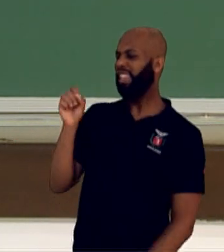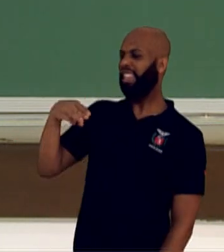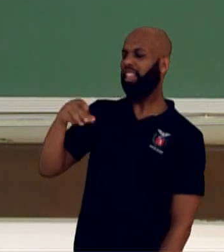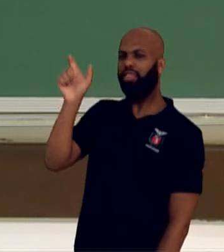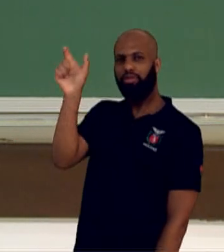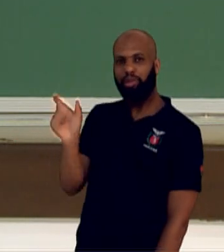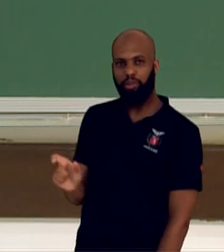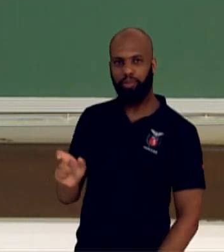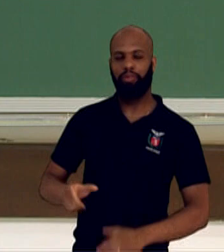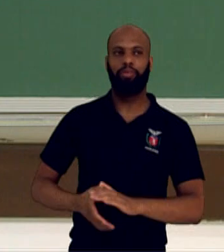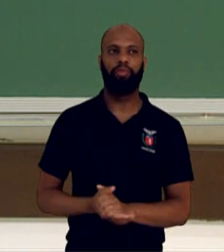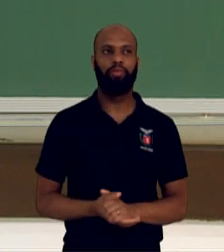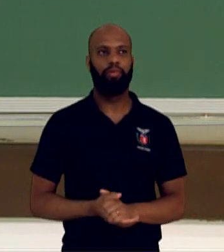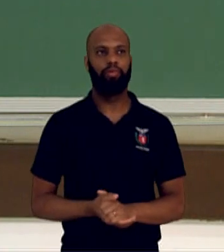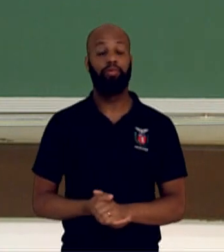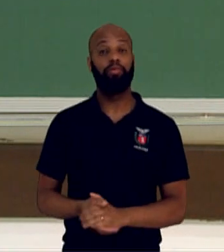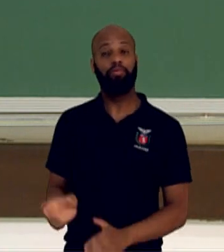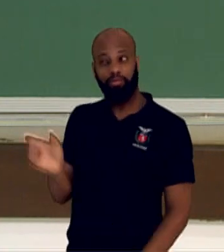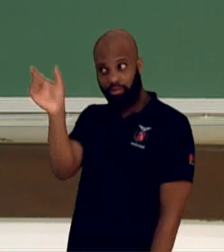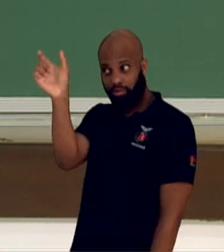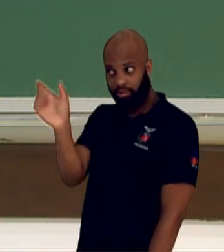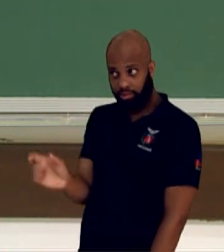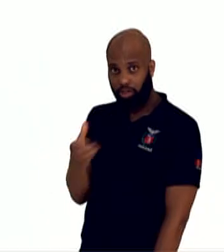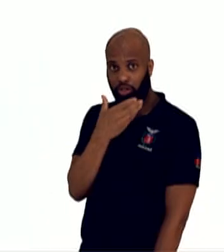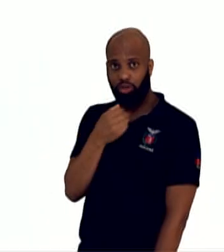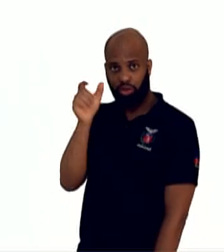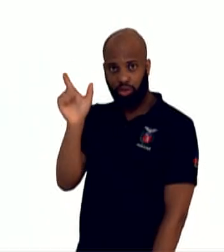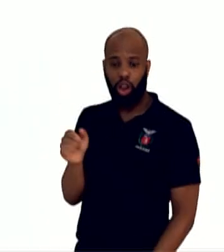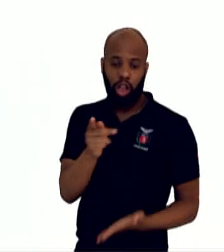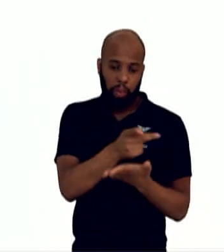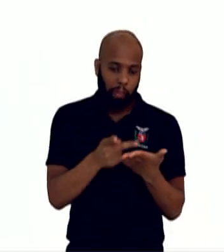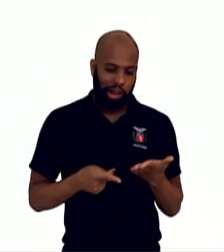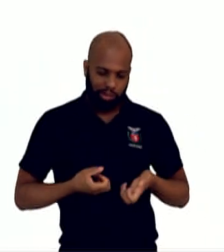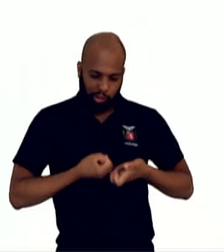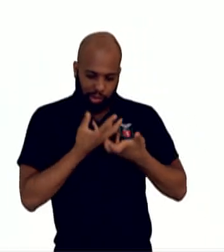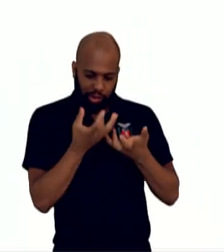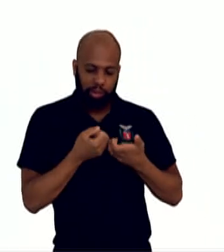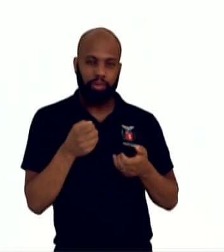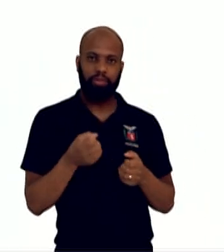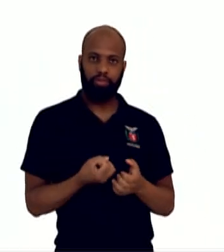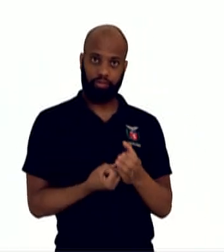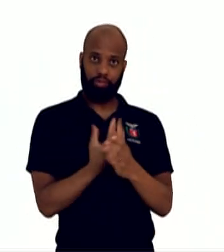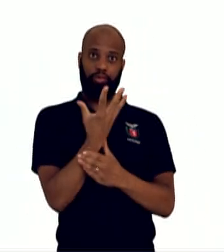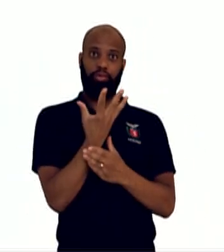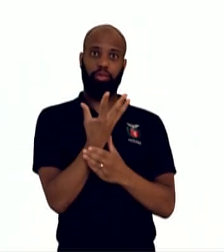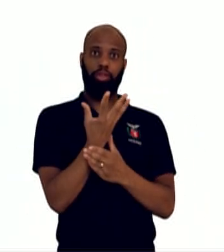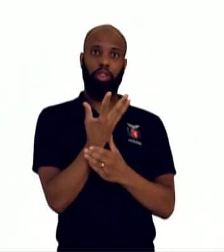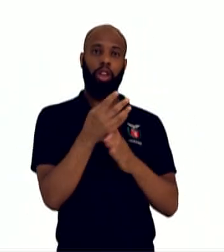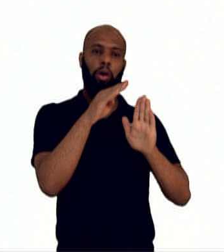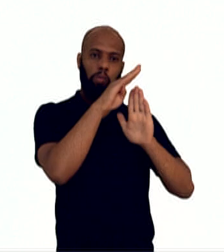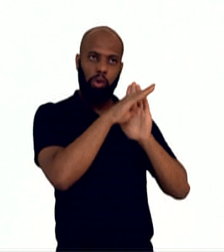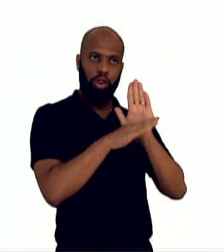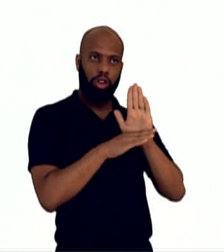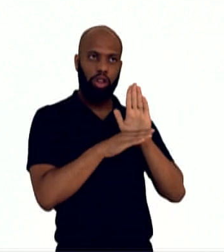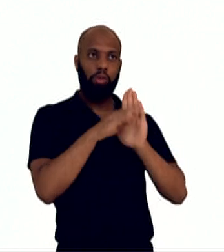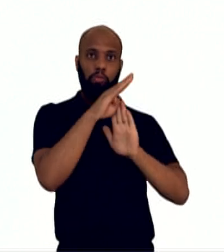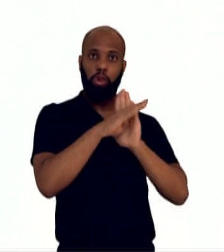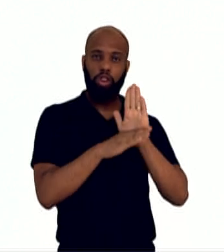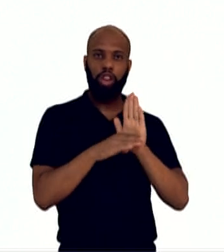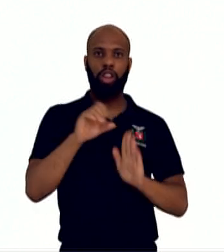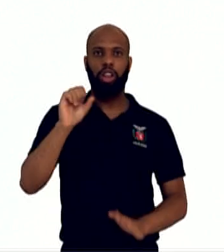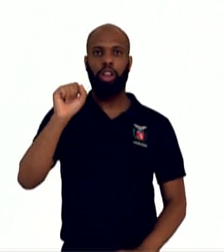Vaz? Sérgio Vaz, pessoal, é um poeta que criou um projeto que se chama Projeto Sarau